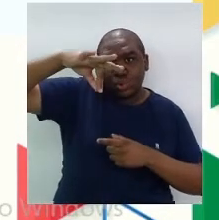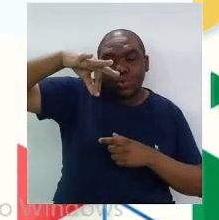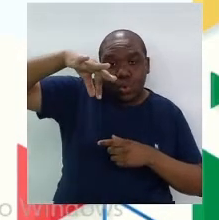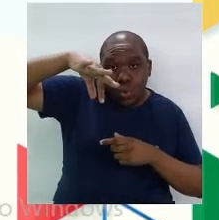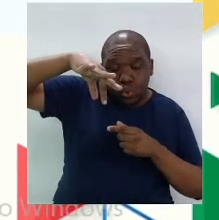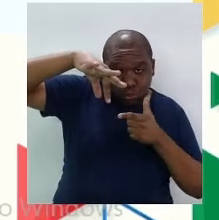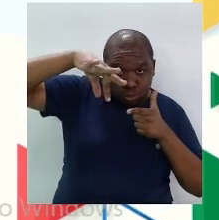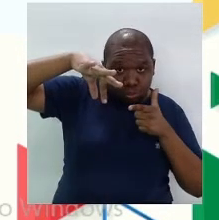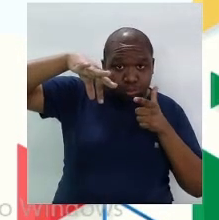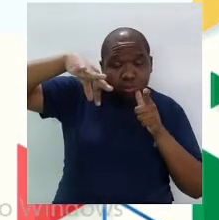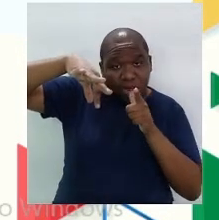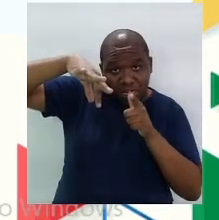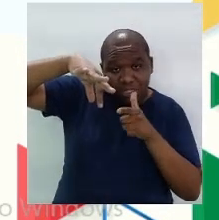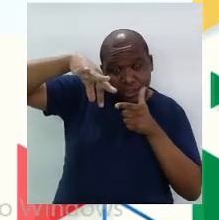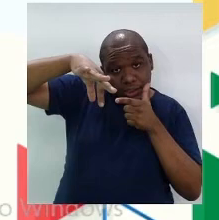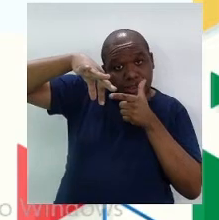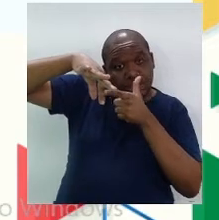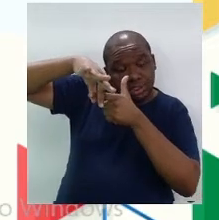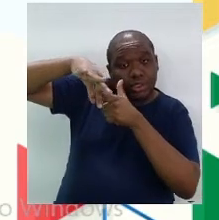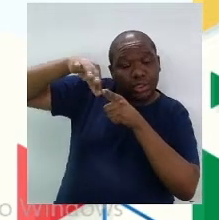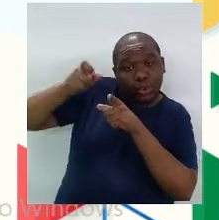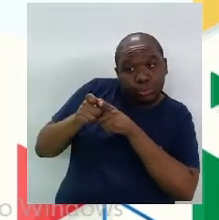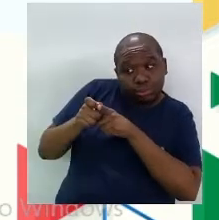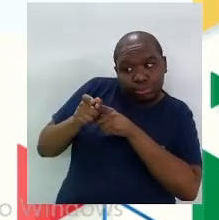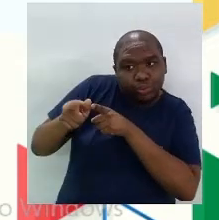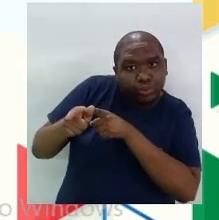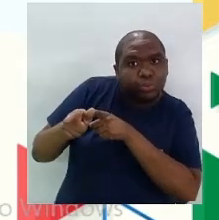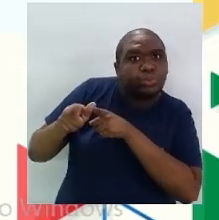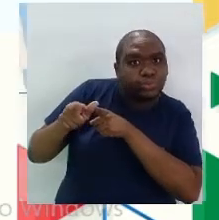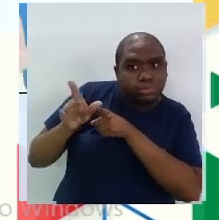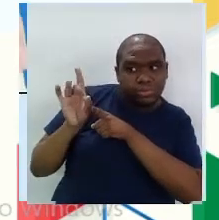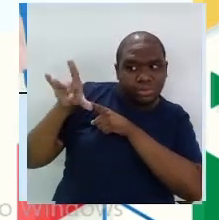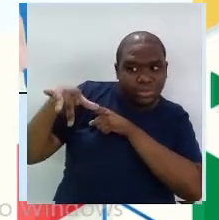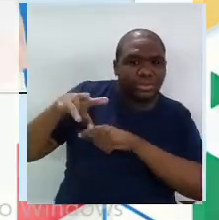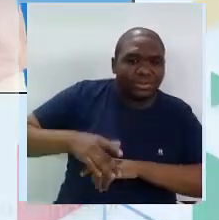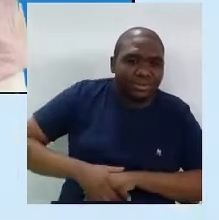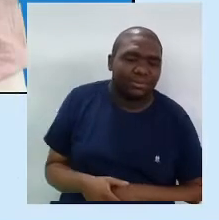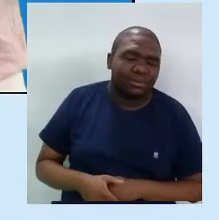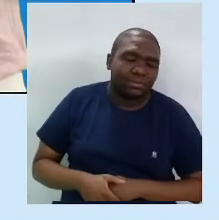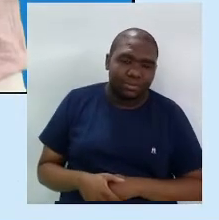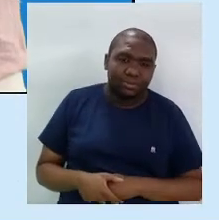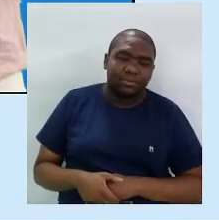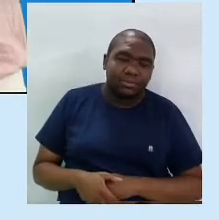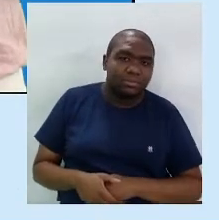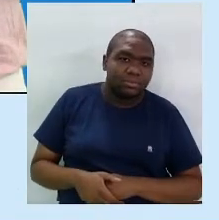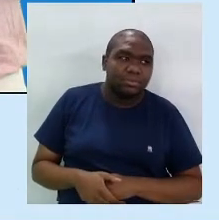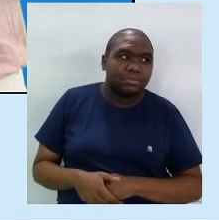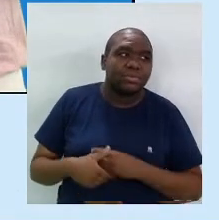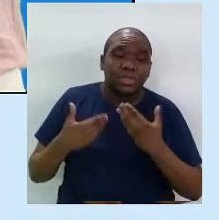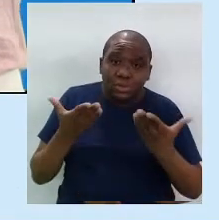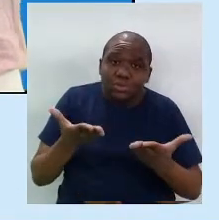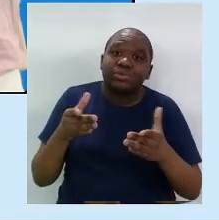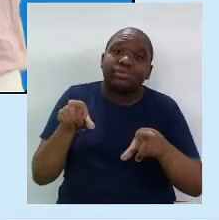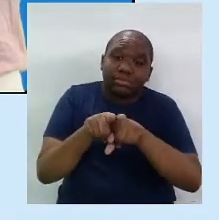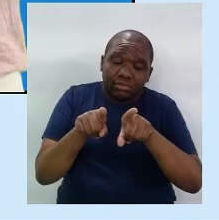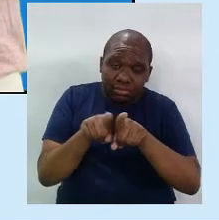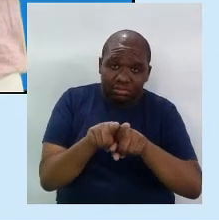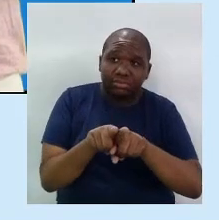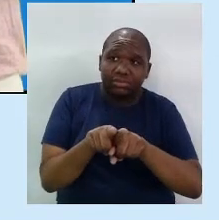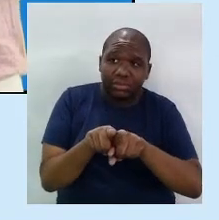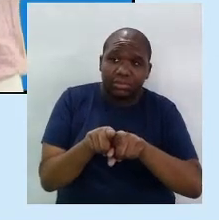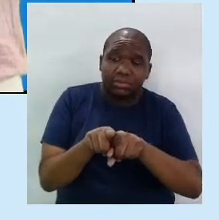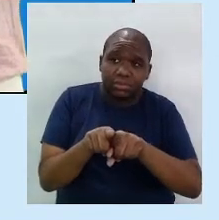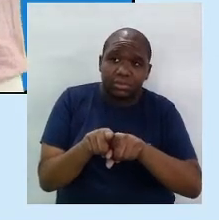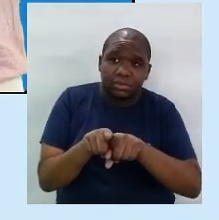relação sexual e o espermatozoide ele vai ser depositado. Esse canal ele é